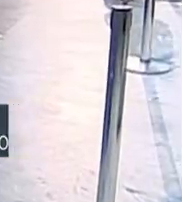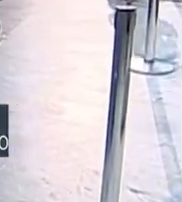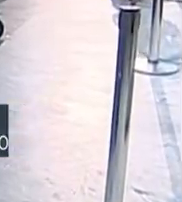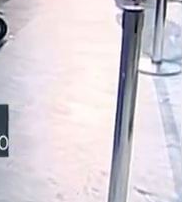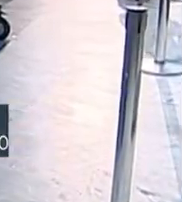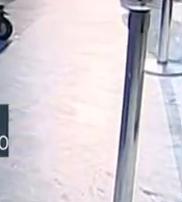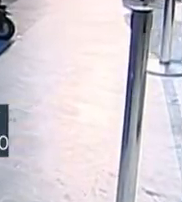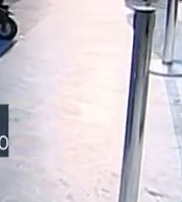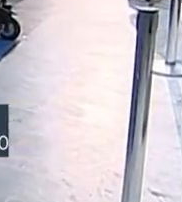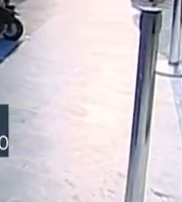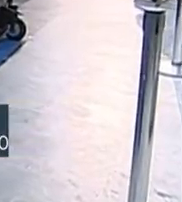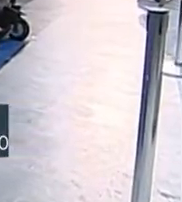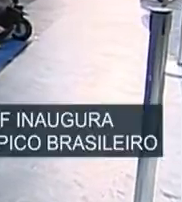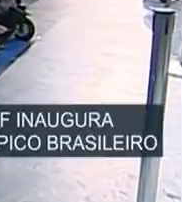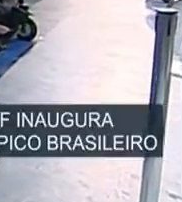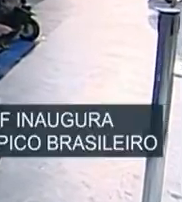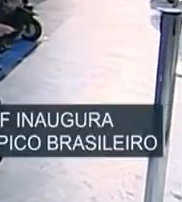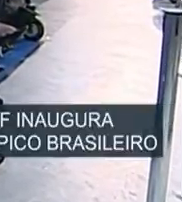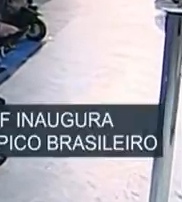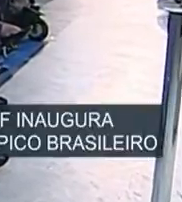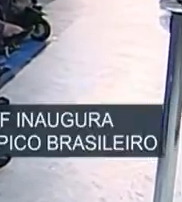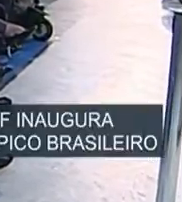E aí